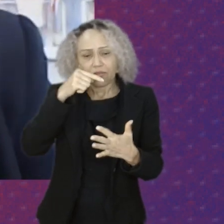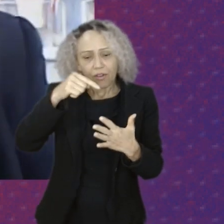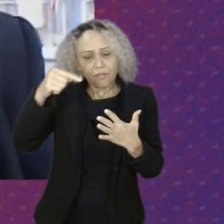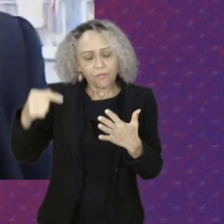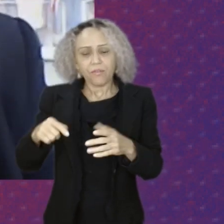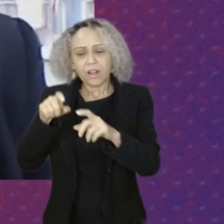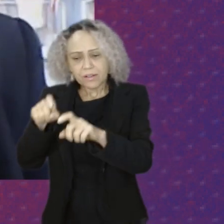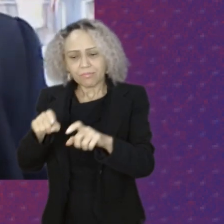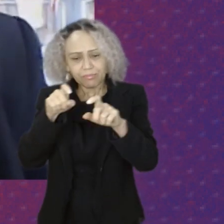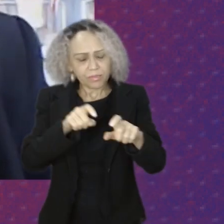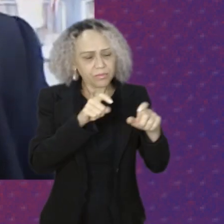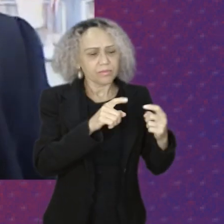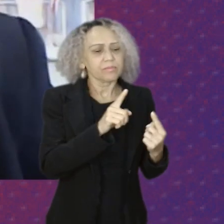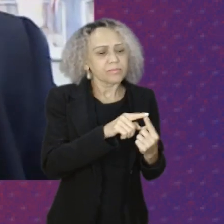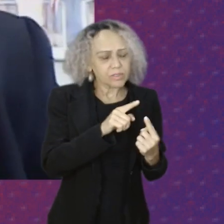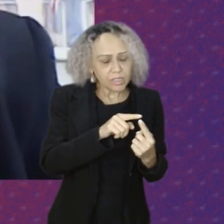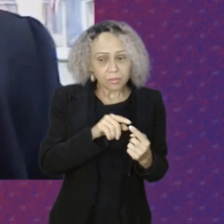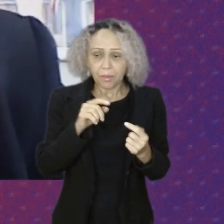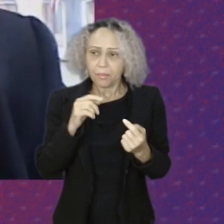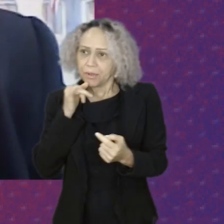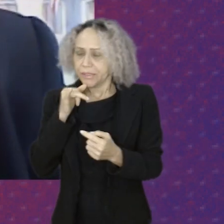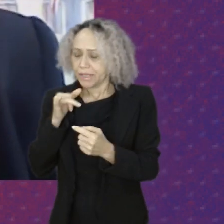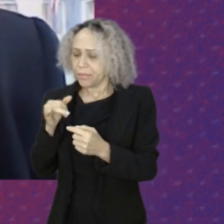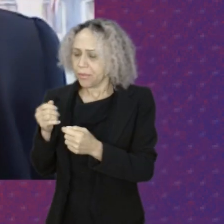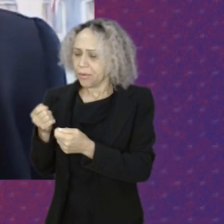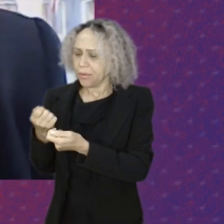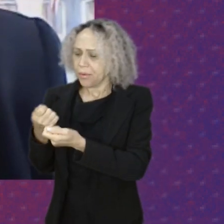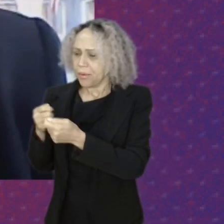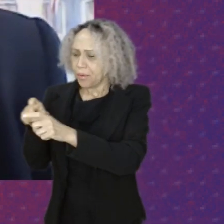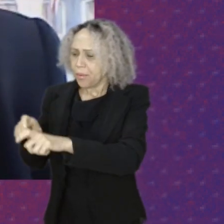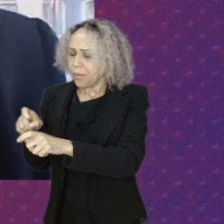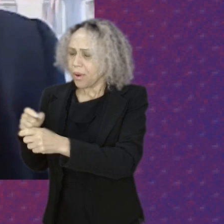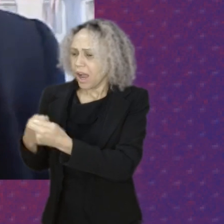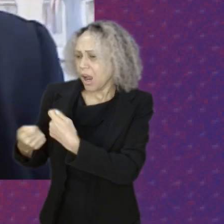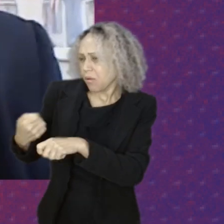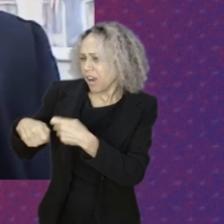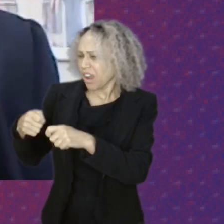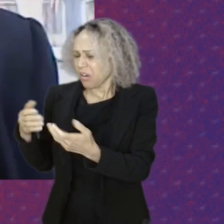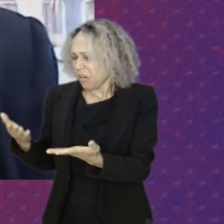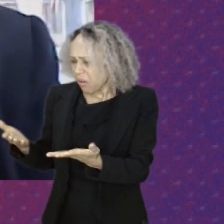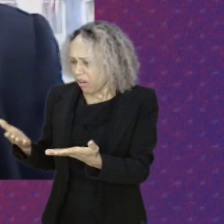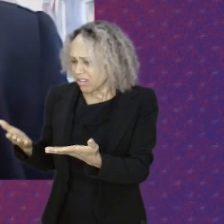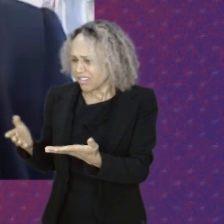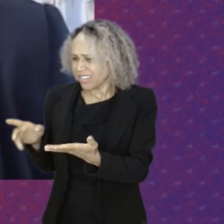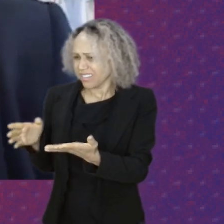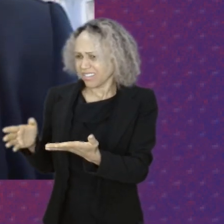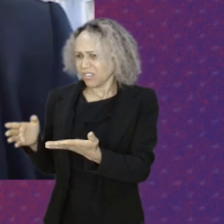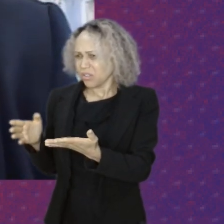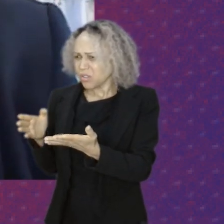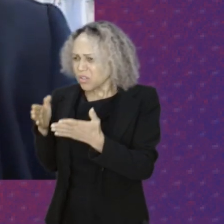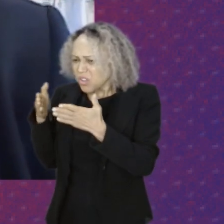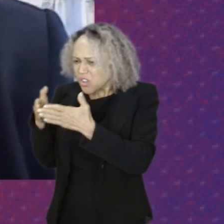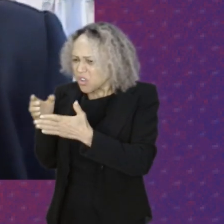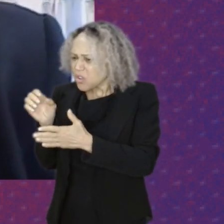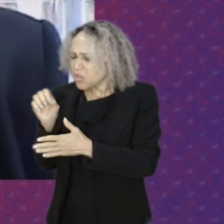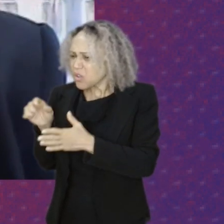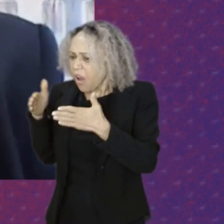diversidade de alimentação. E aí, diante disso, passa a ter a monocultura e passa a ter